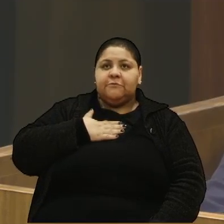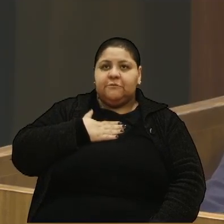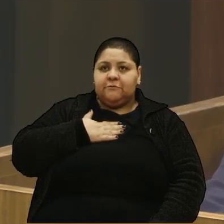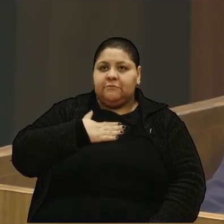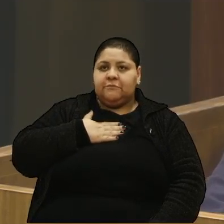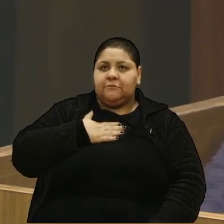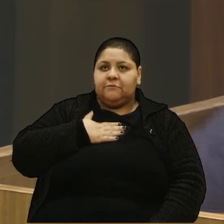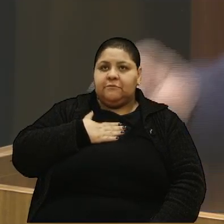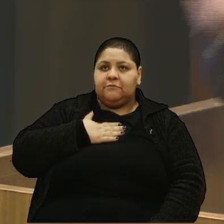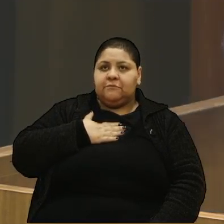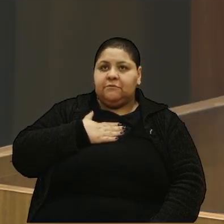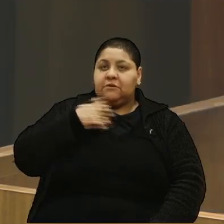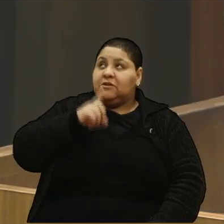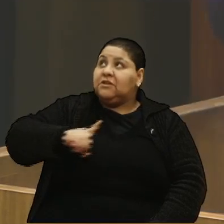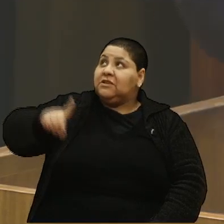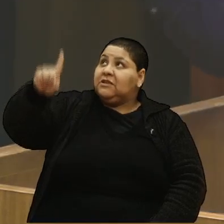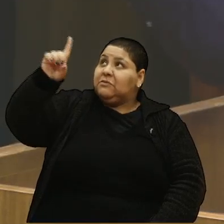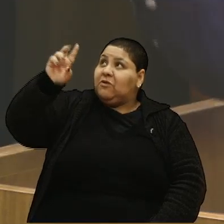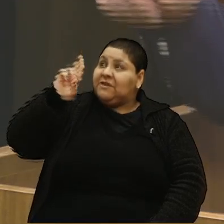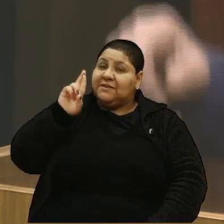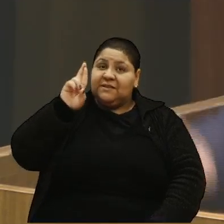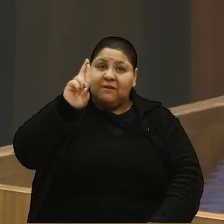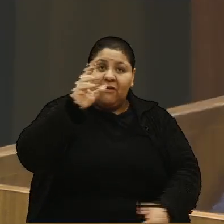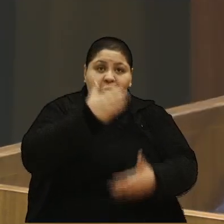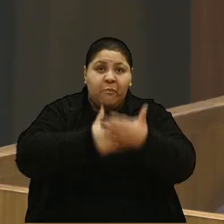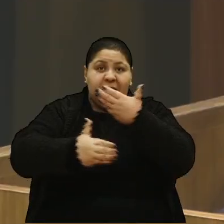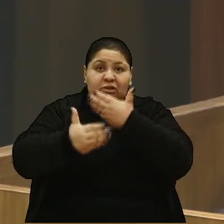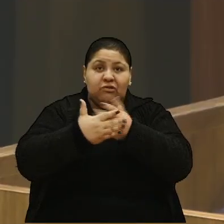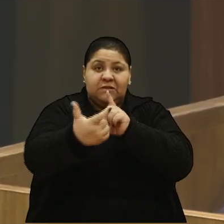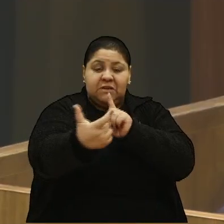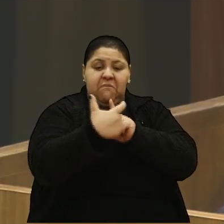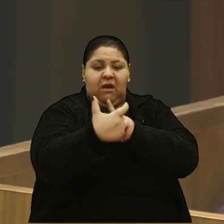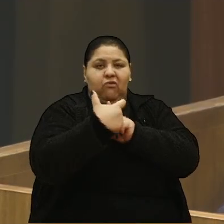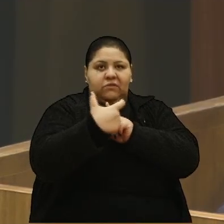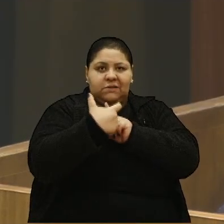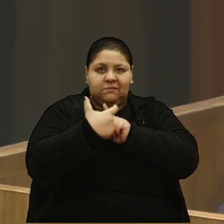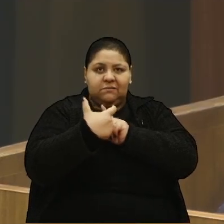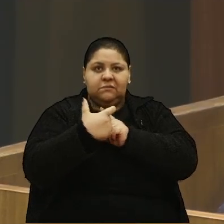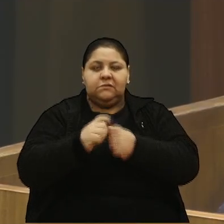Foi a resposta que Deus deu para todos aqueles que me acusam.